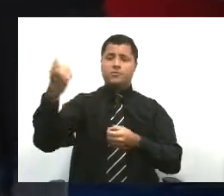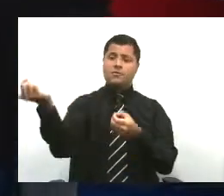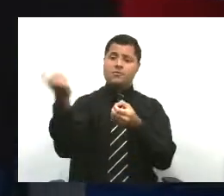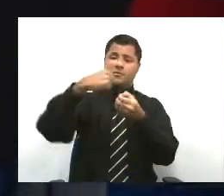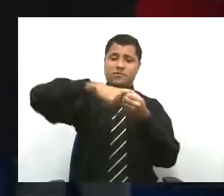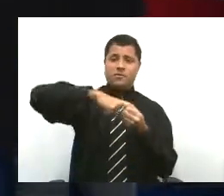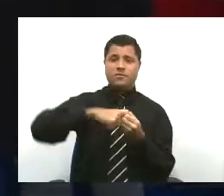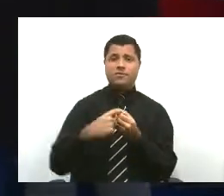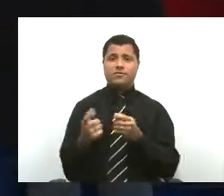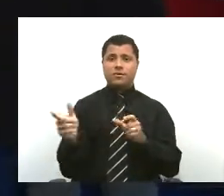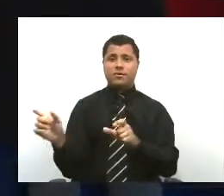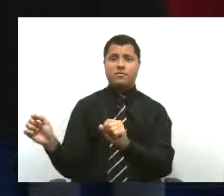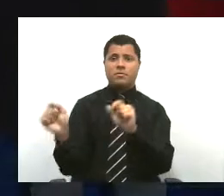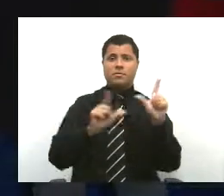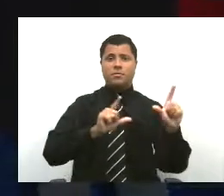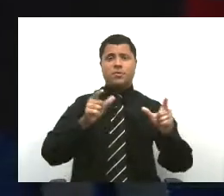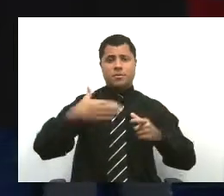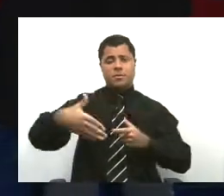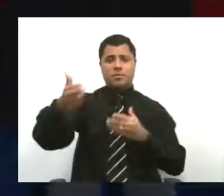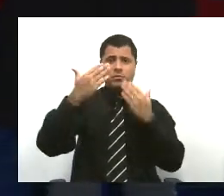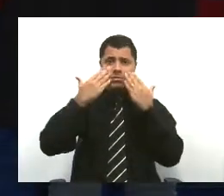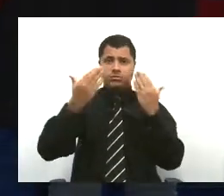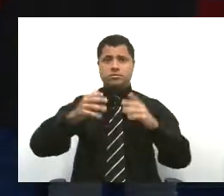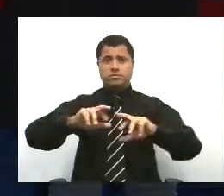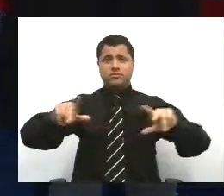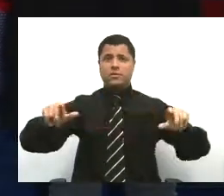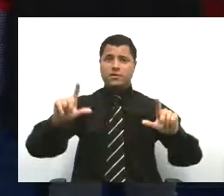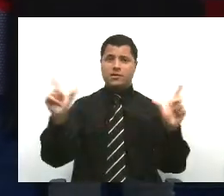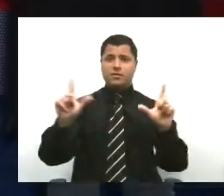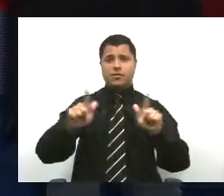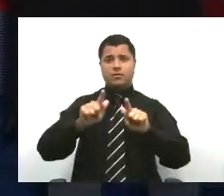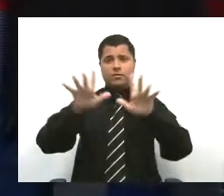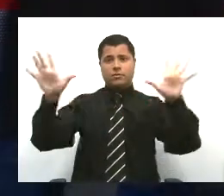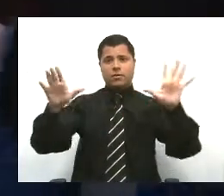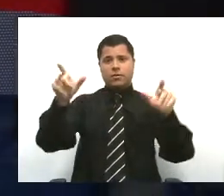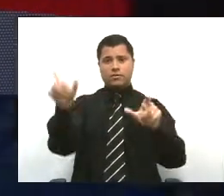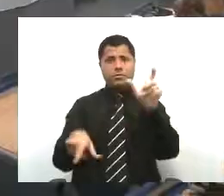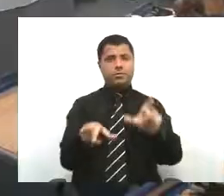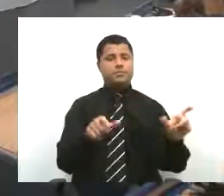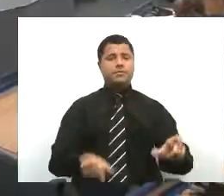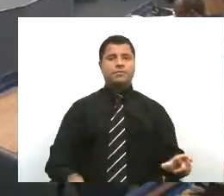mais informações para vocês das próximas audiências. TV Câmara Guarulhos, o canal da cidadania.